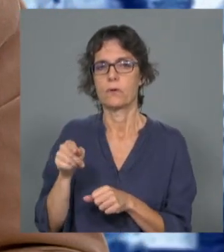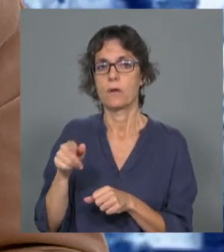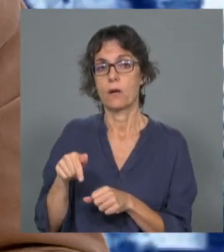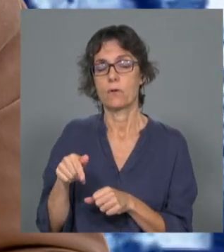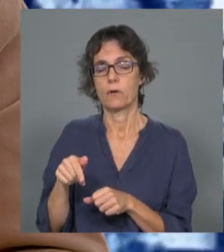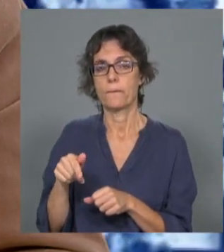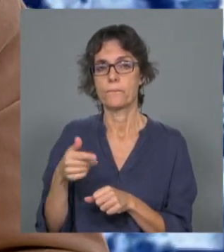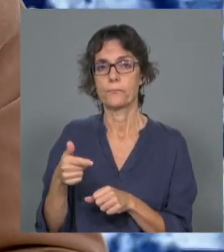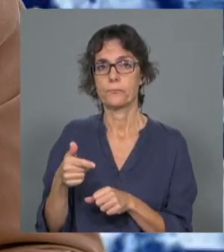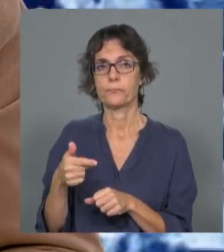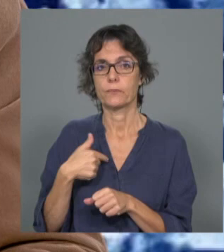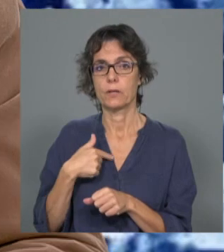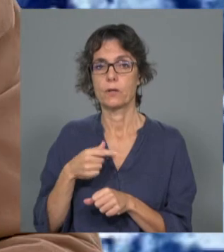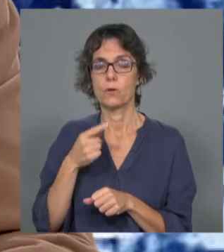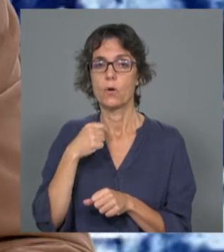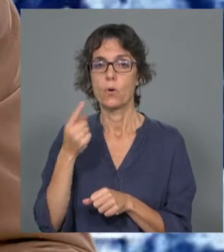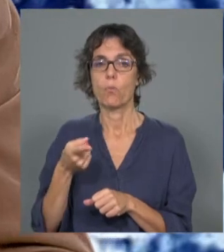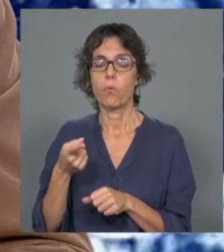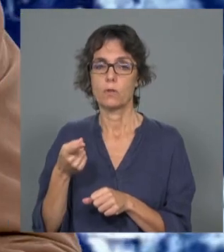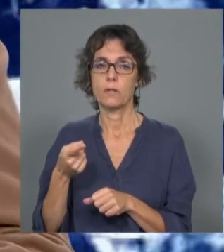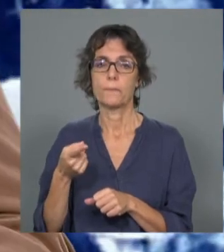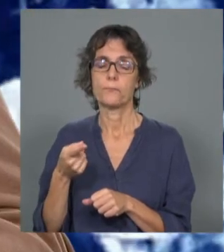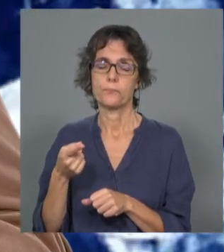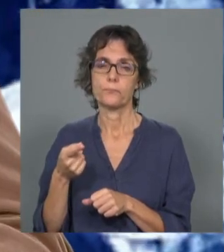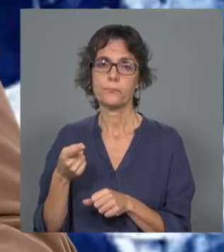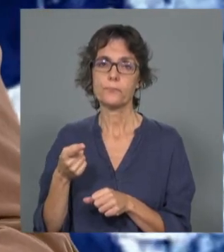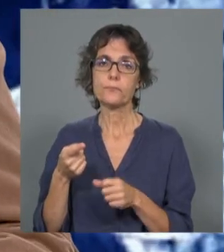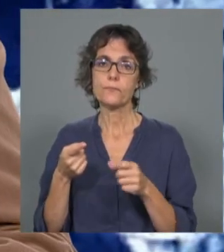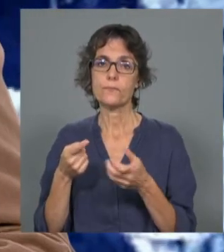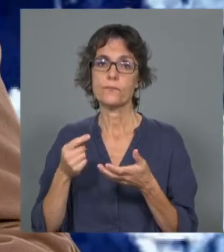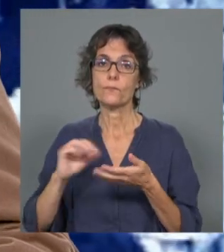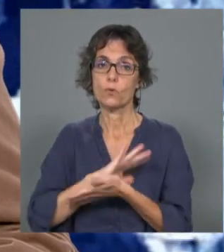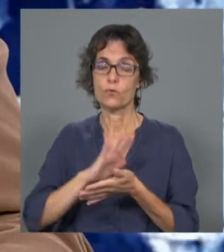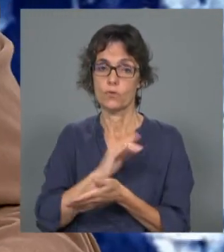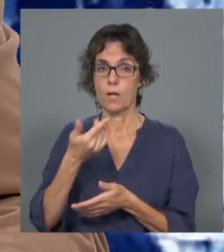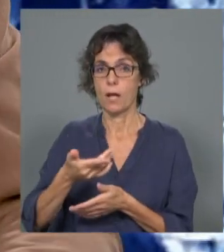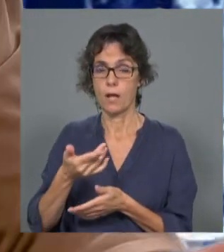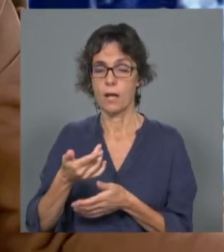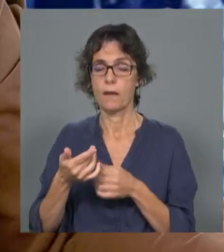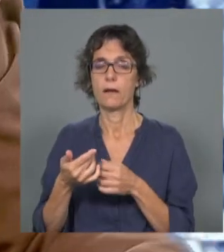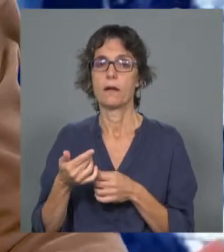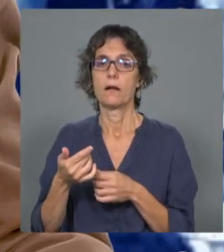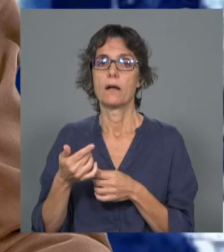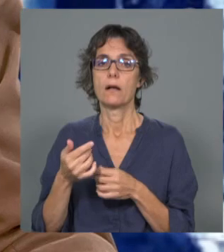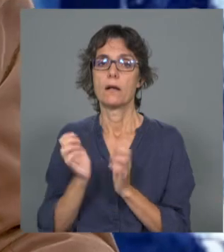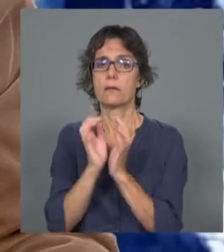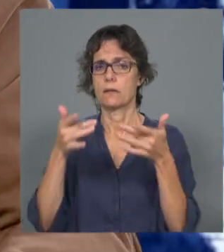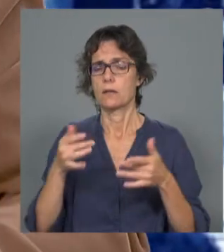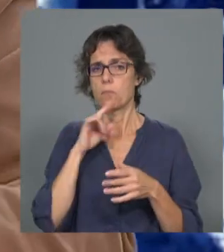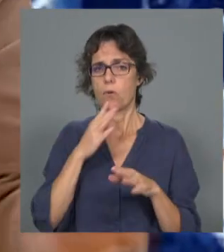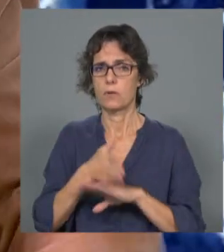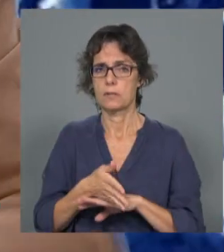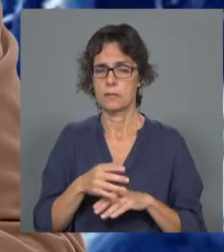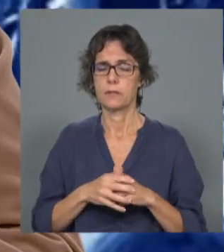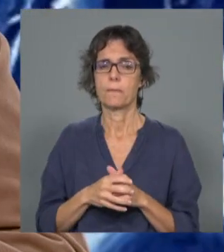com a contraofensiva de Kharkiv. E isto passa-se num jornal muito discreto online chamado Jornal de Oleiros, mas a internet é igual para todos, não é?